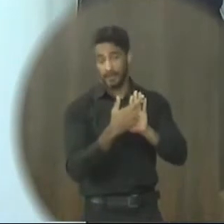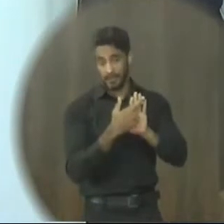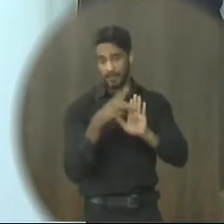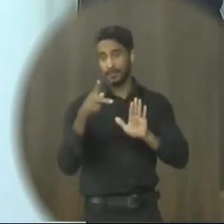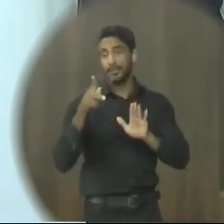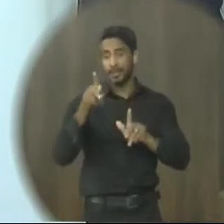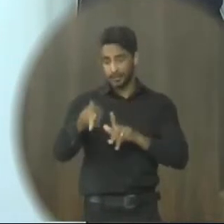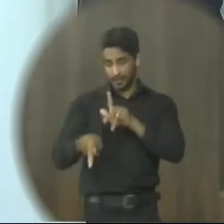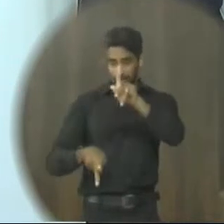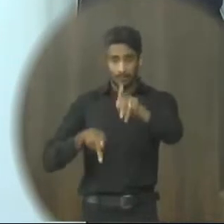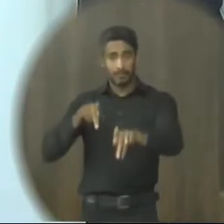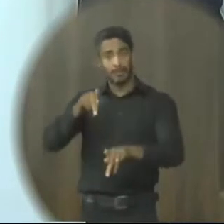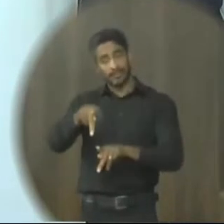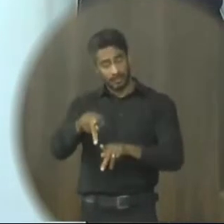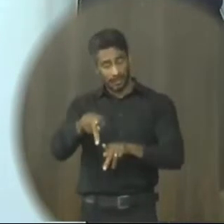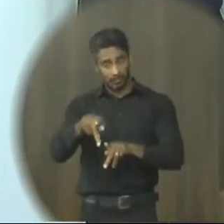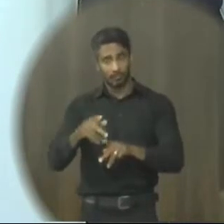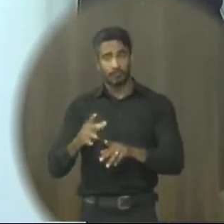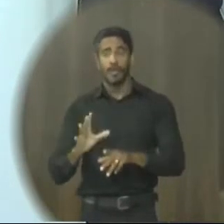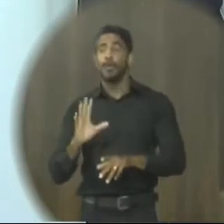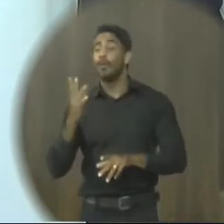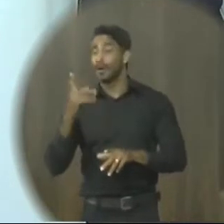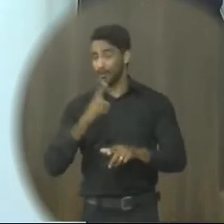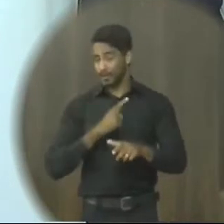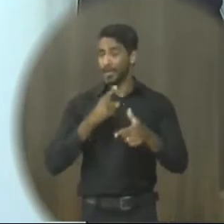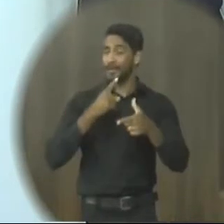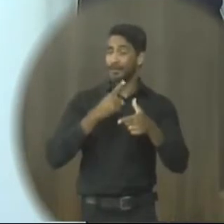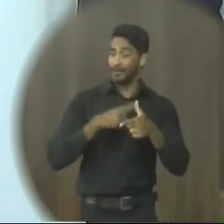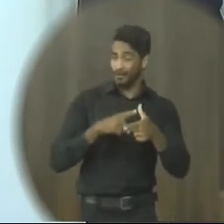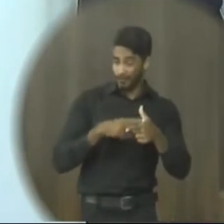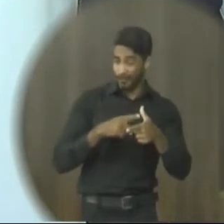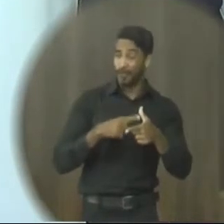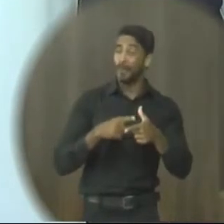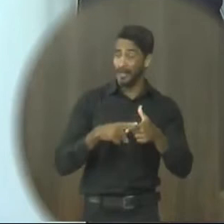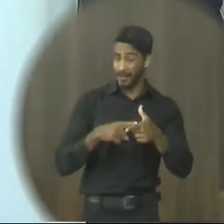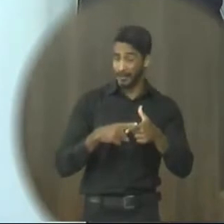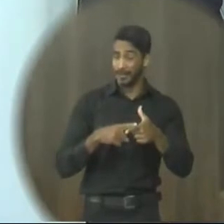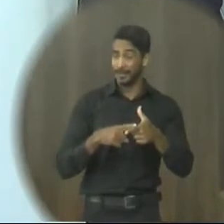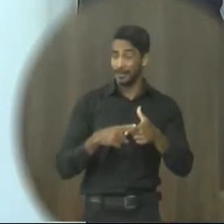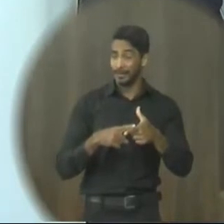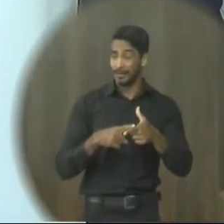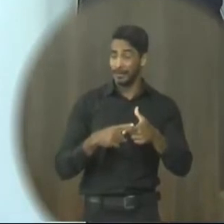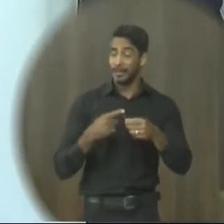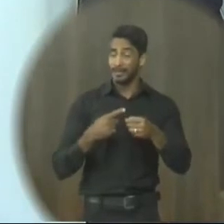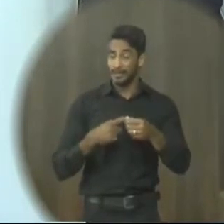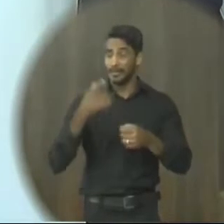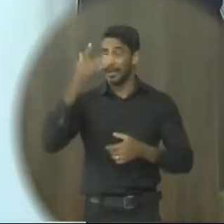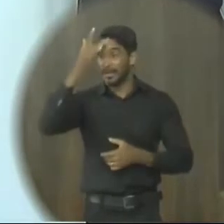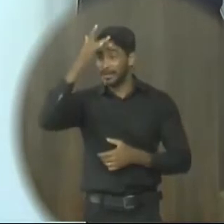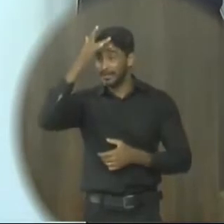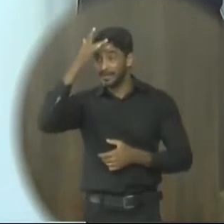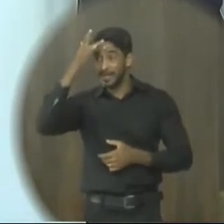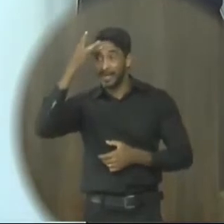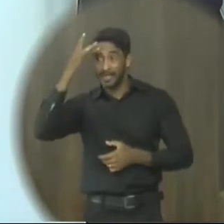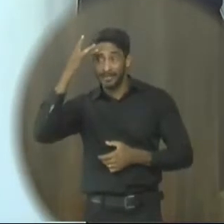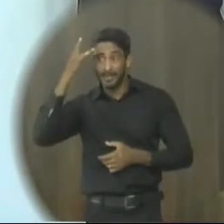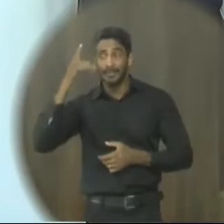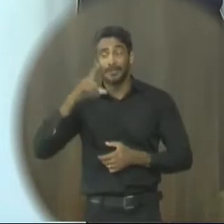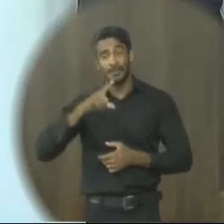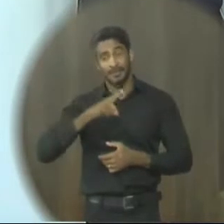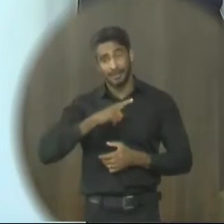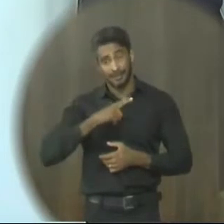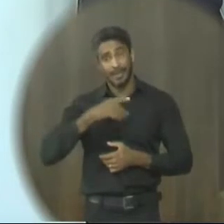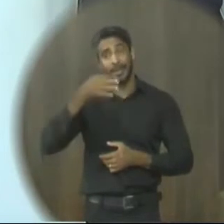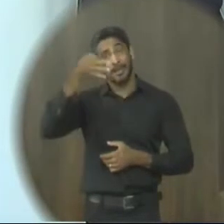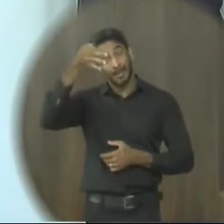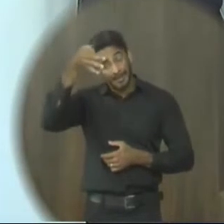população. Quando tem um problema dessa magnitude, dessa gravidade, o pessoal está coberto de razão de procurar